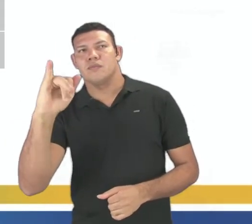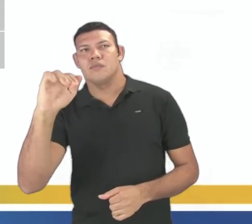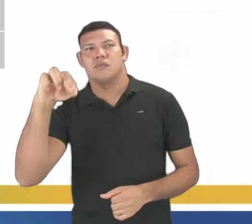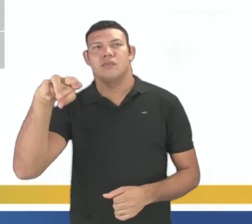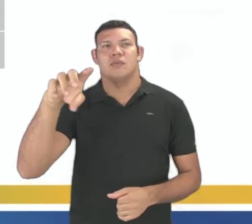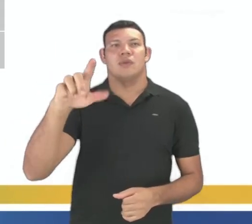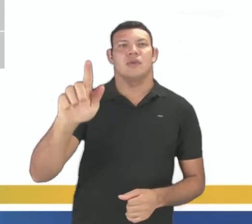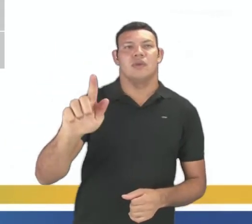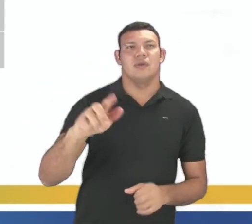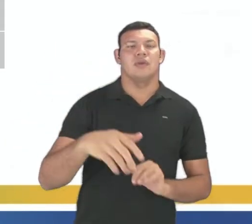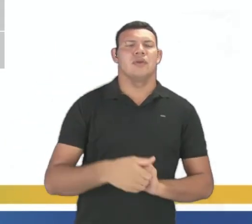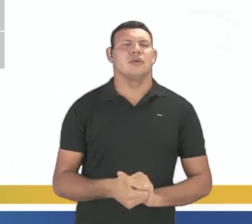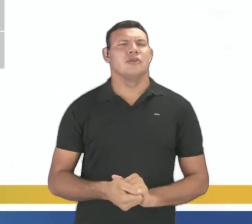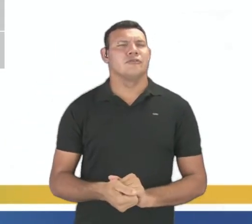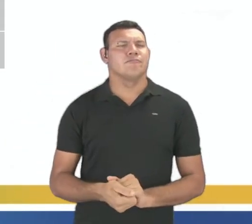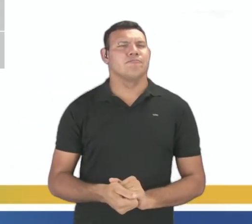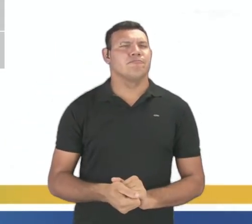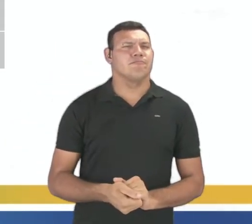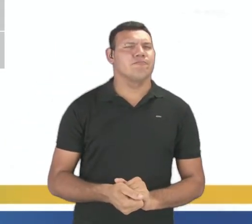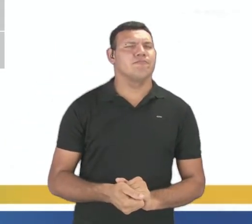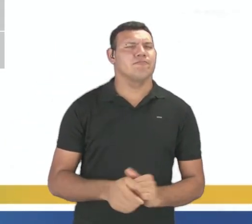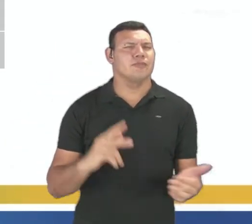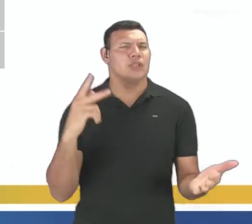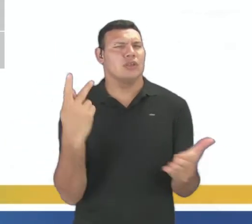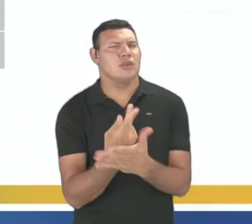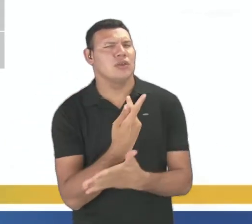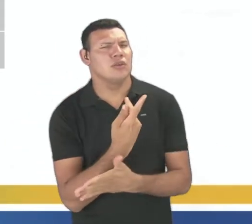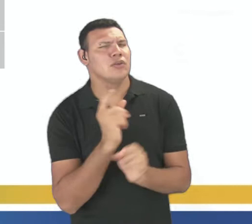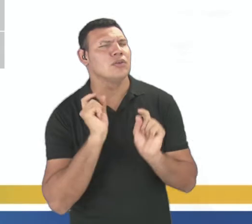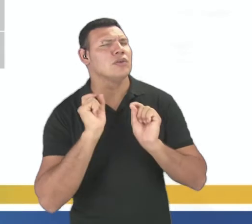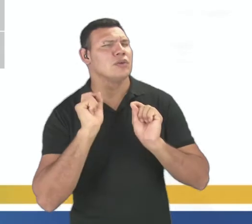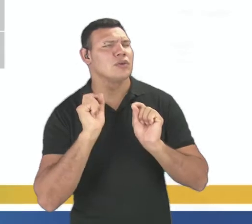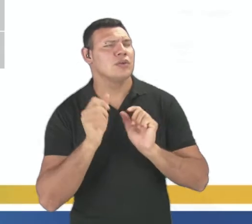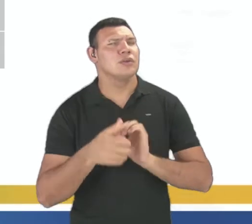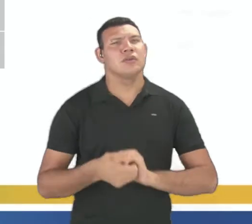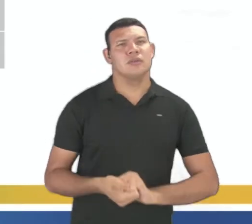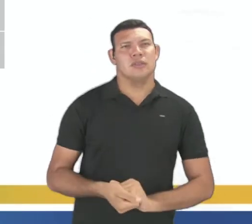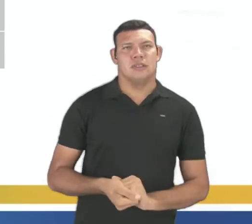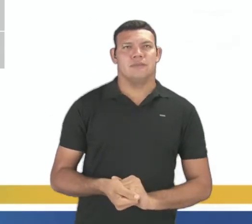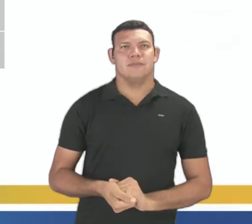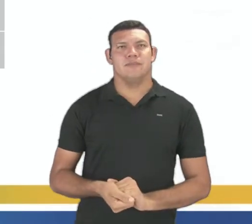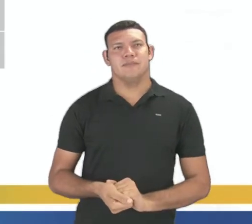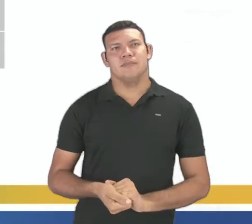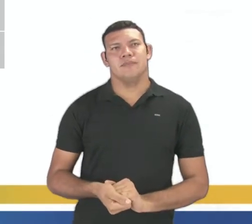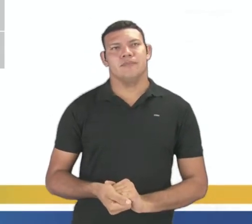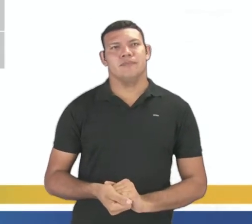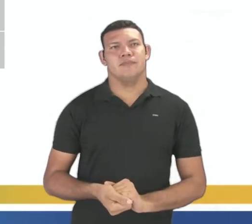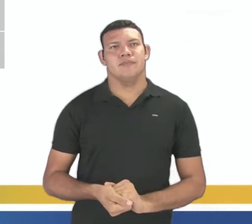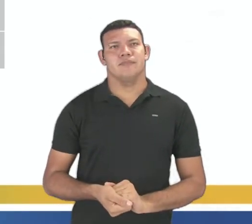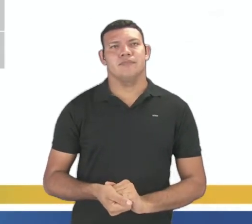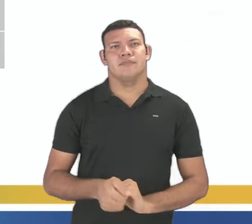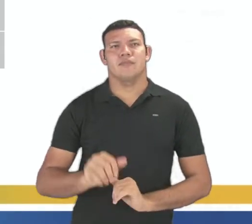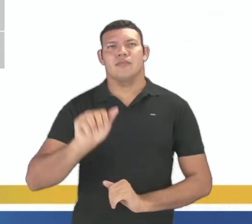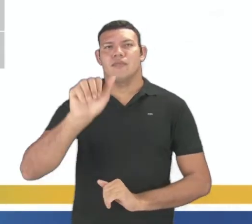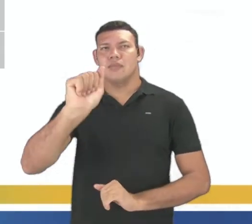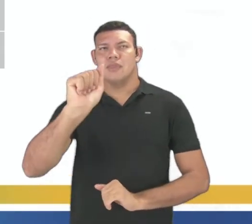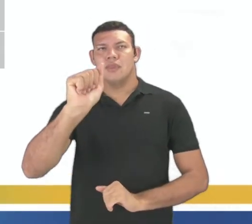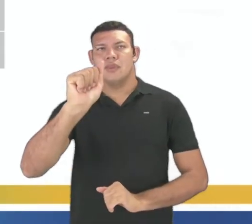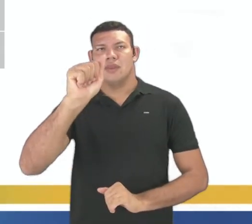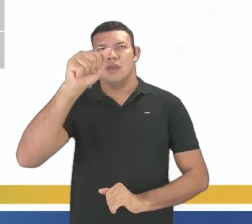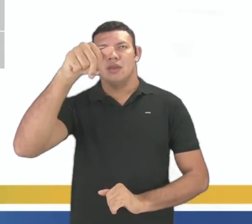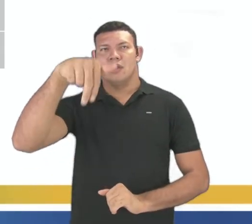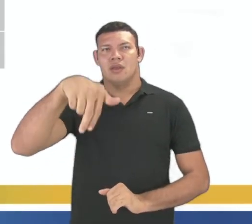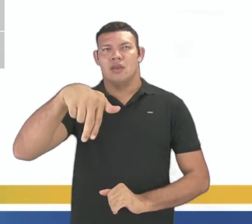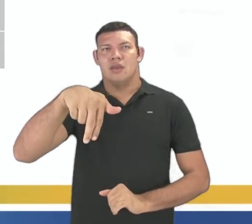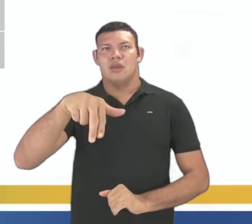happening. Algo está acontecendo. Any, da mesma maneira, ele também vai ser utilizado quando o verbo